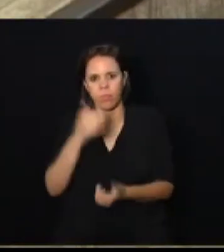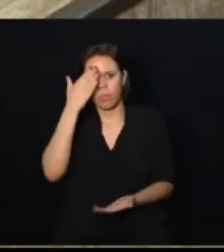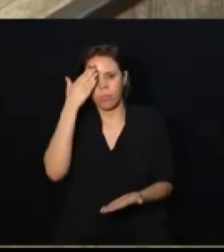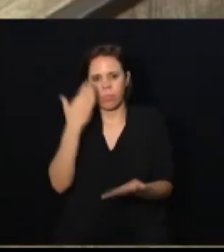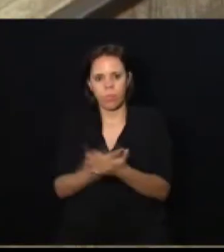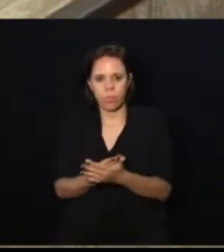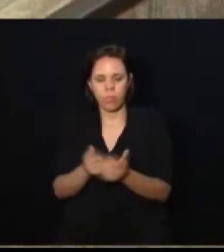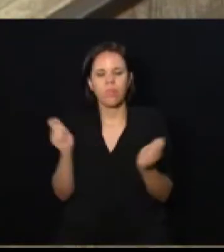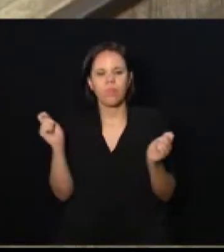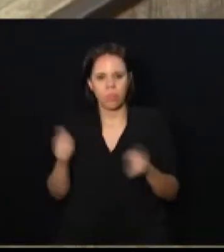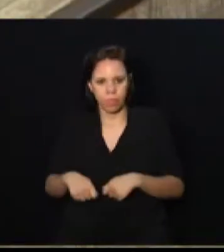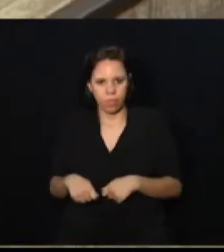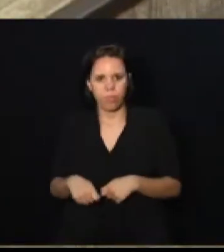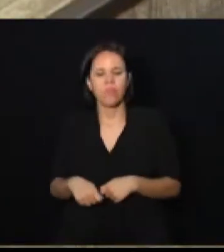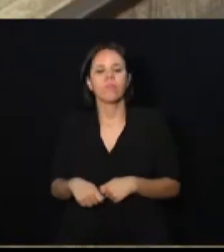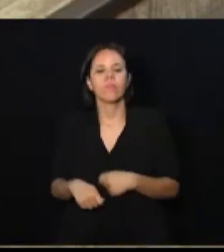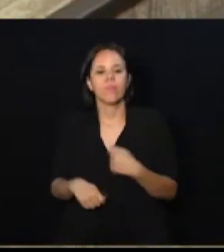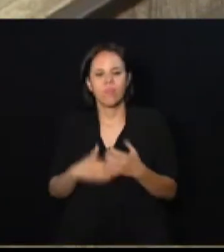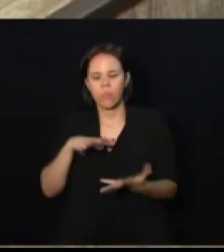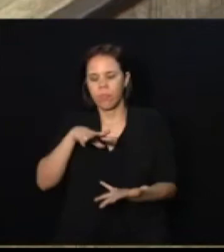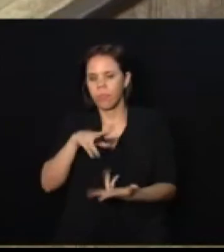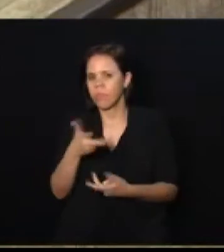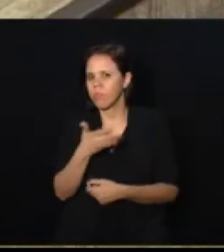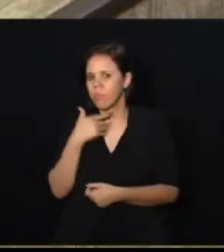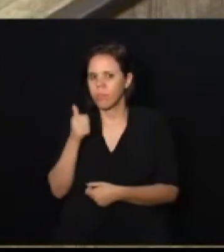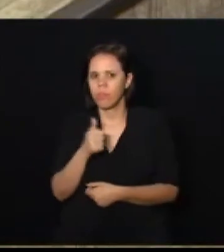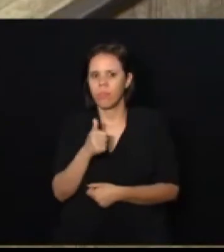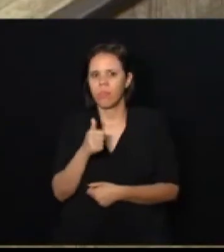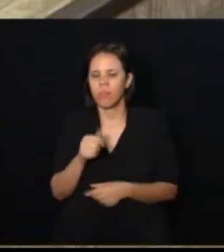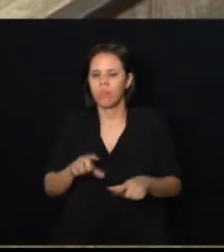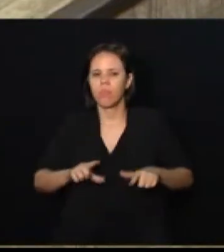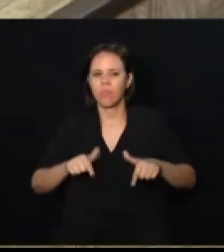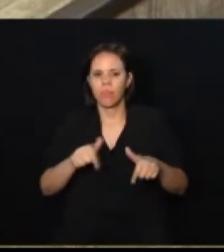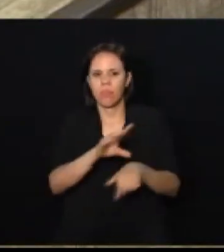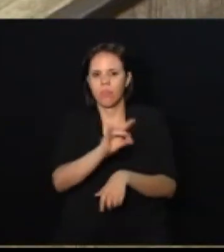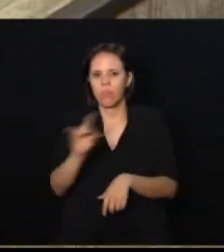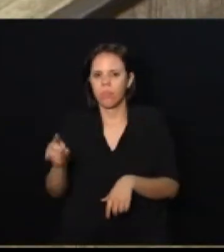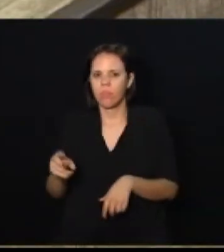acreditar que é possível construir um mundo melhor com cada ato e com cada grito de paz